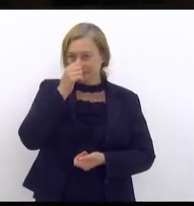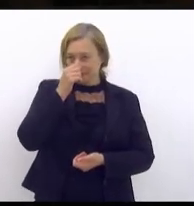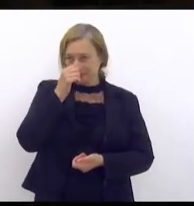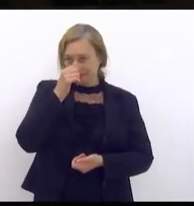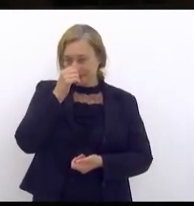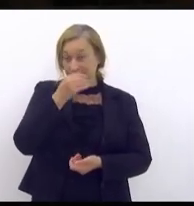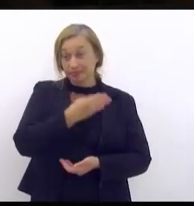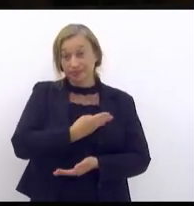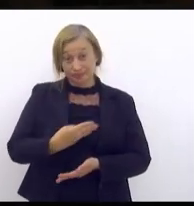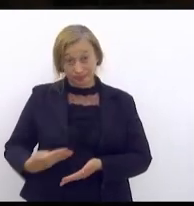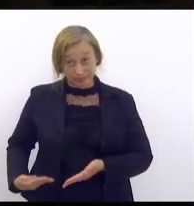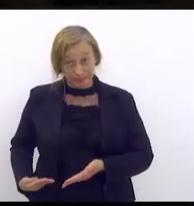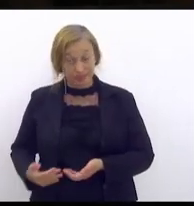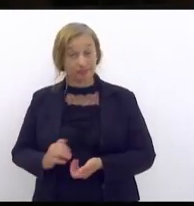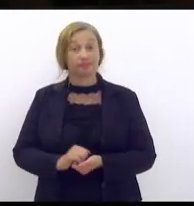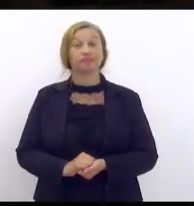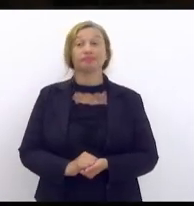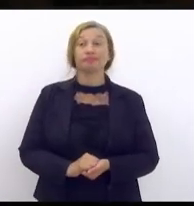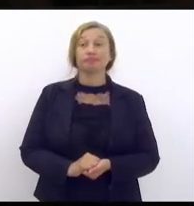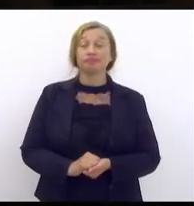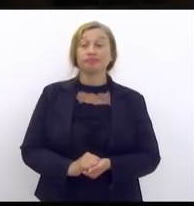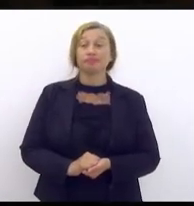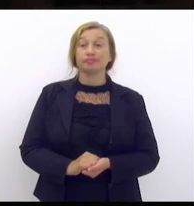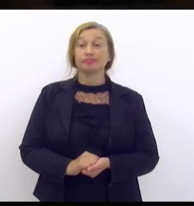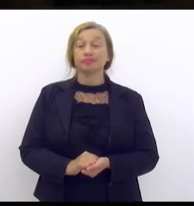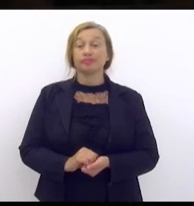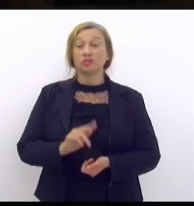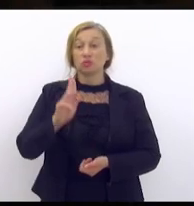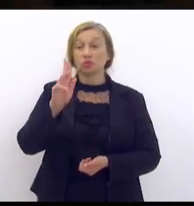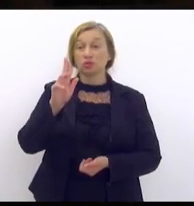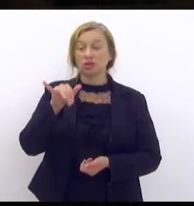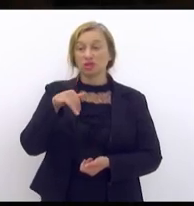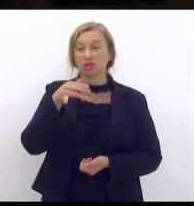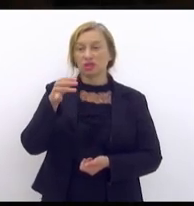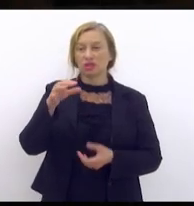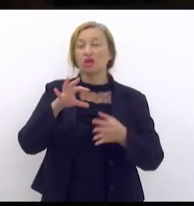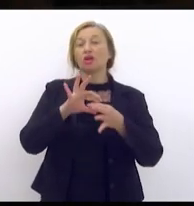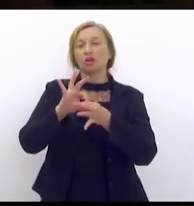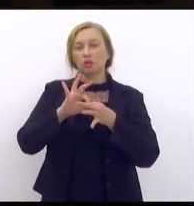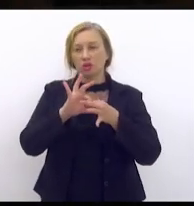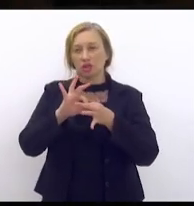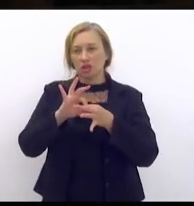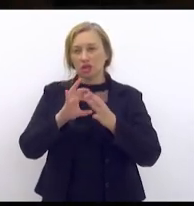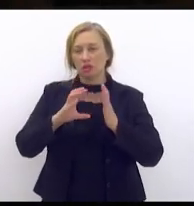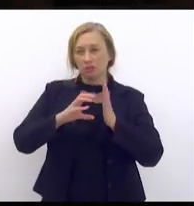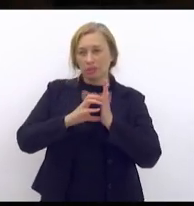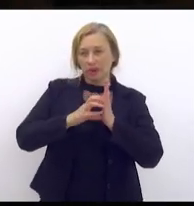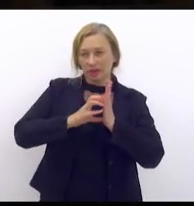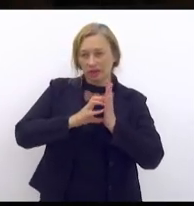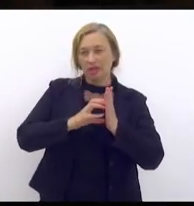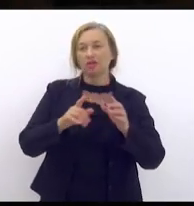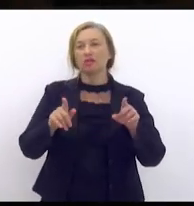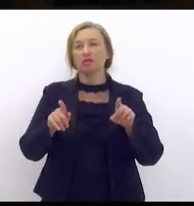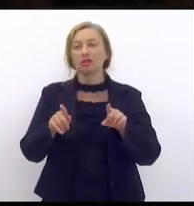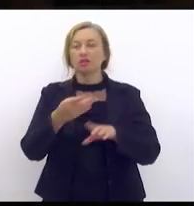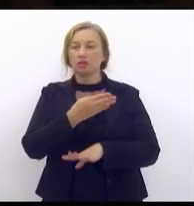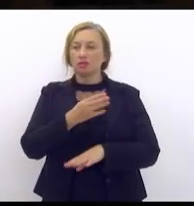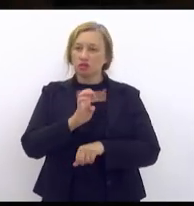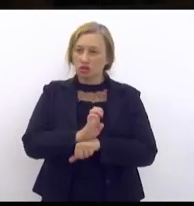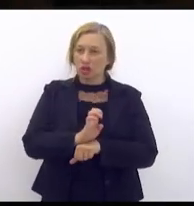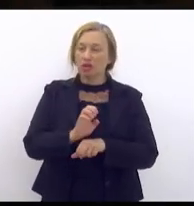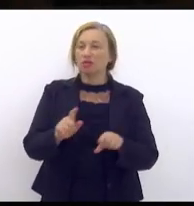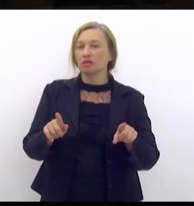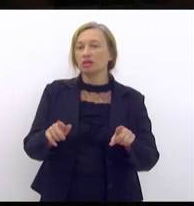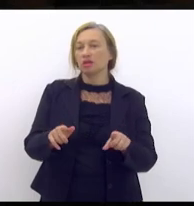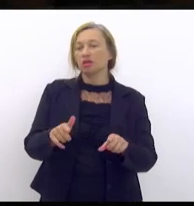foram governo na União, ou são no governo do Estado, e